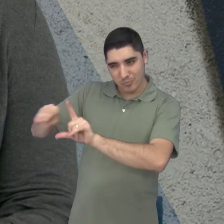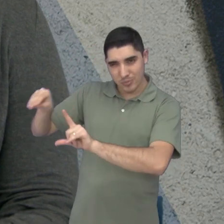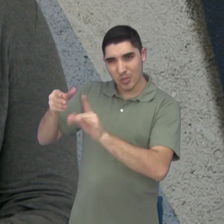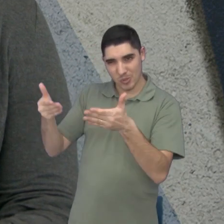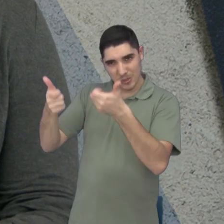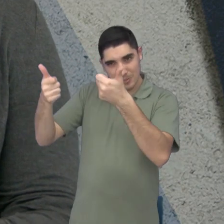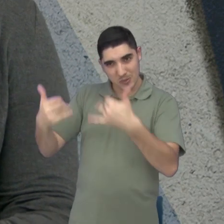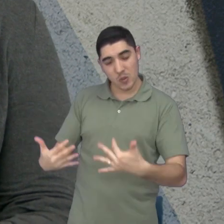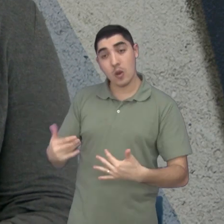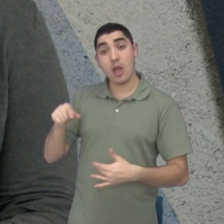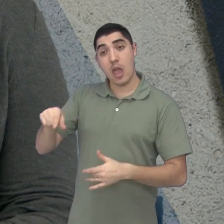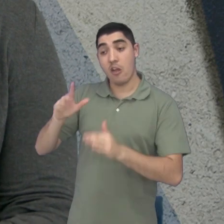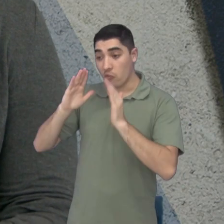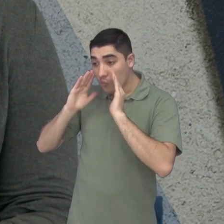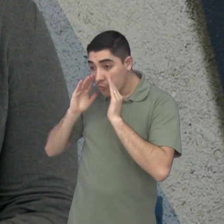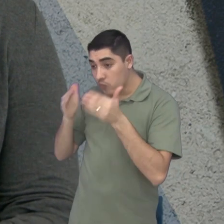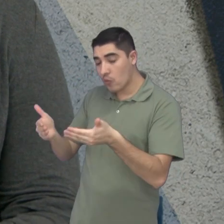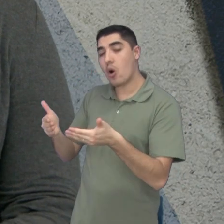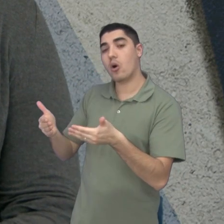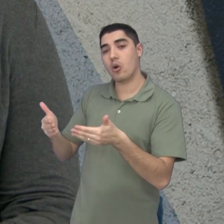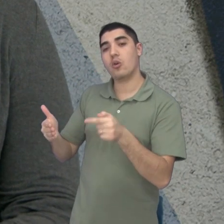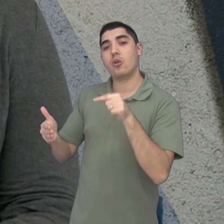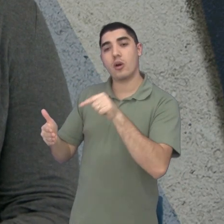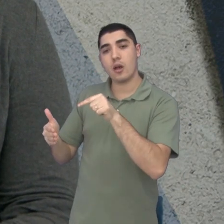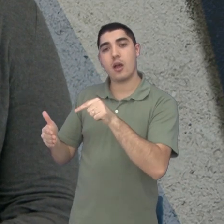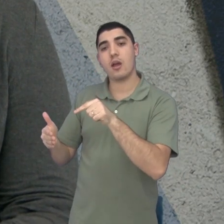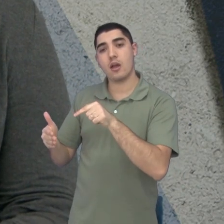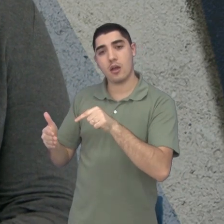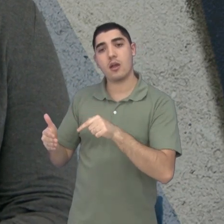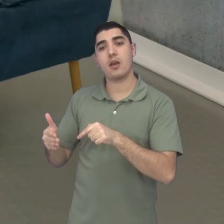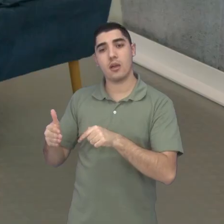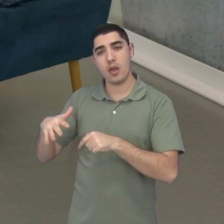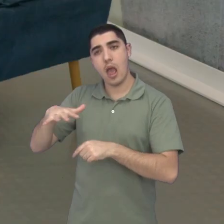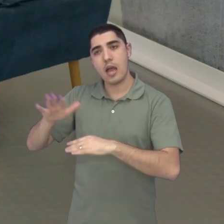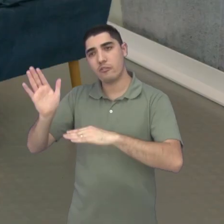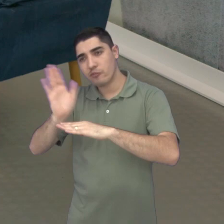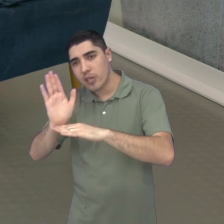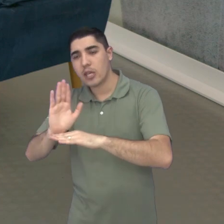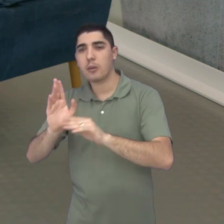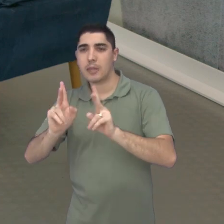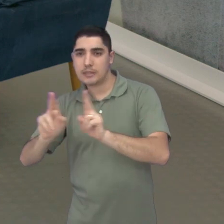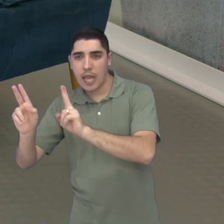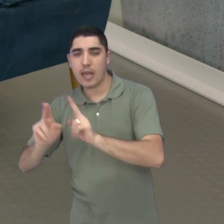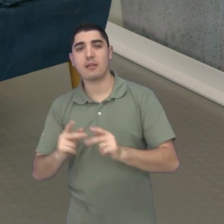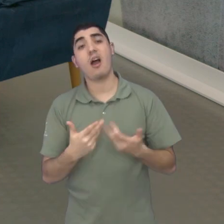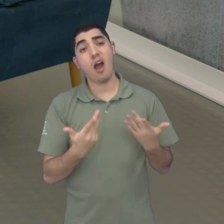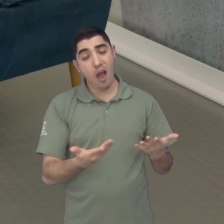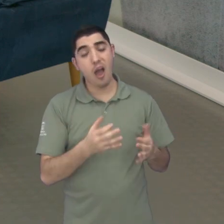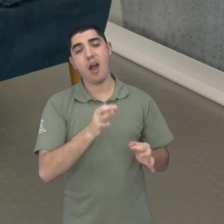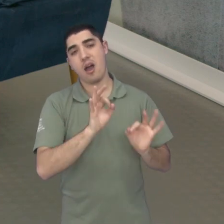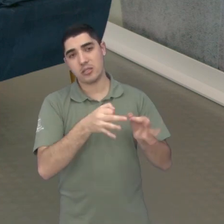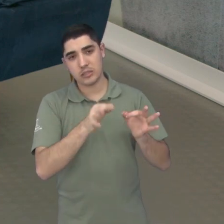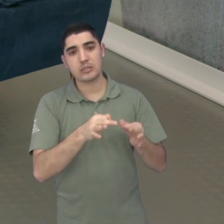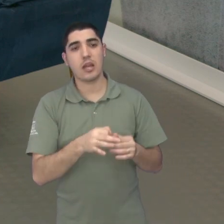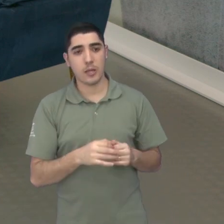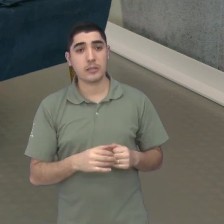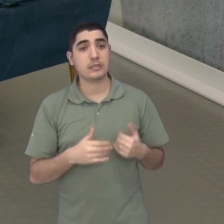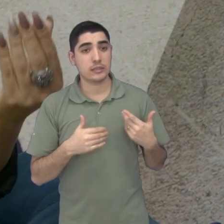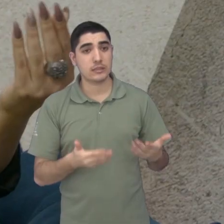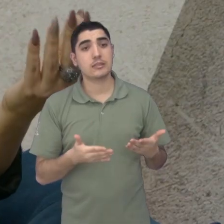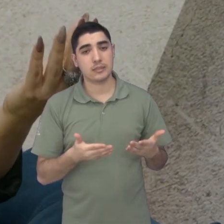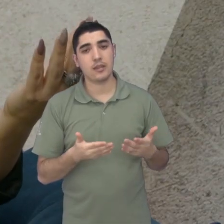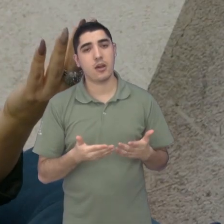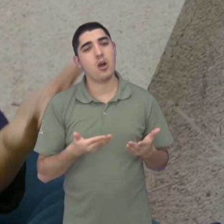mais, assim, voltada a séries, filmes. Exatamente, Mas você